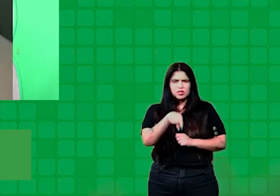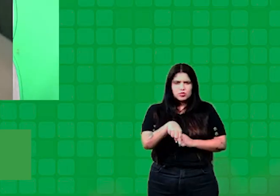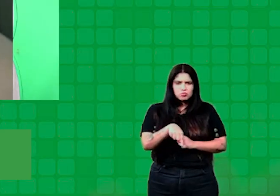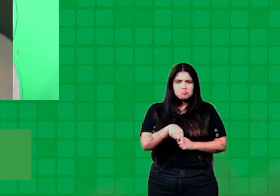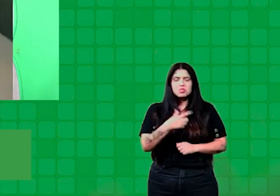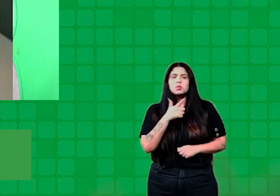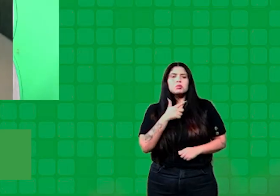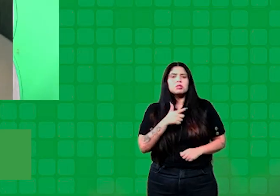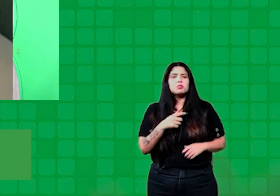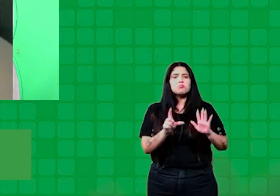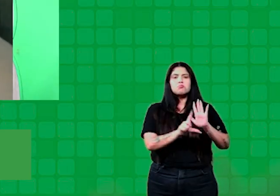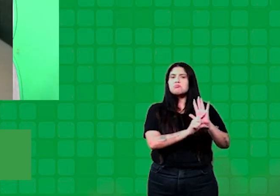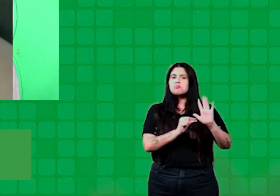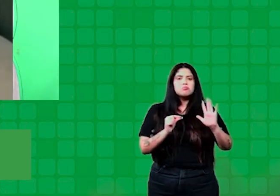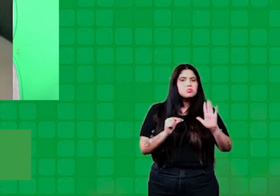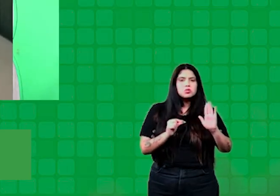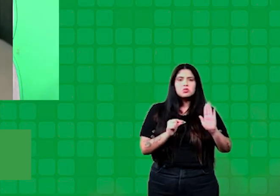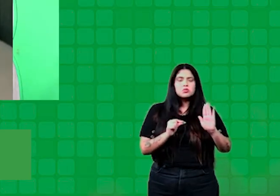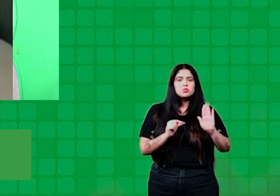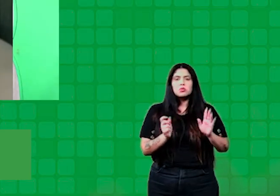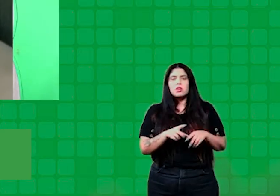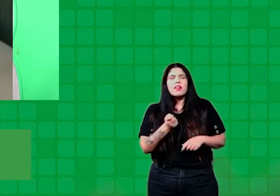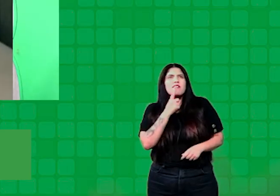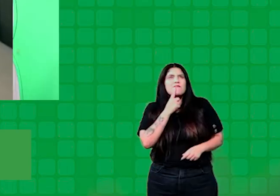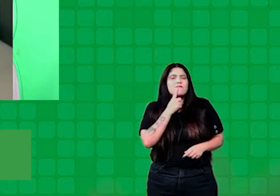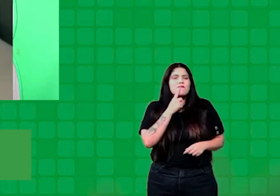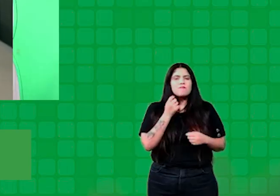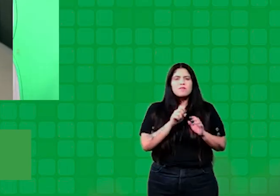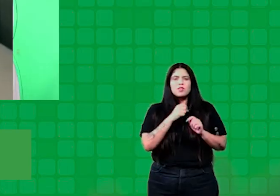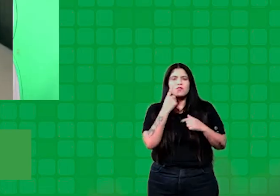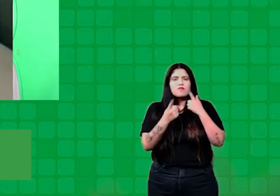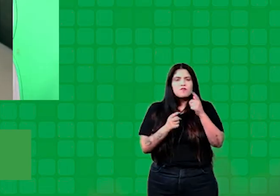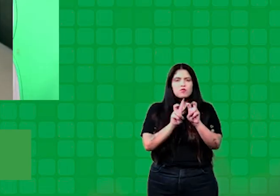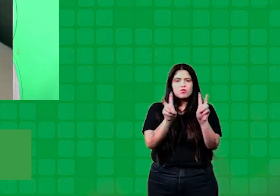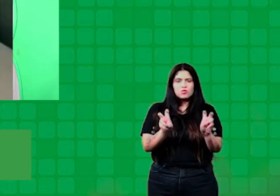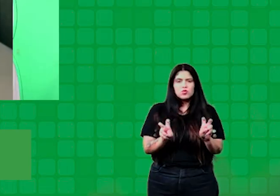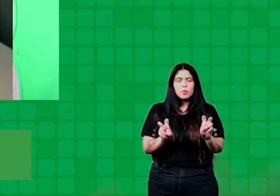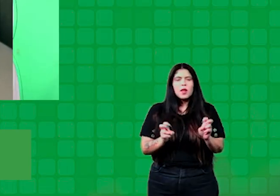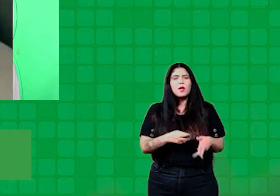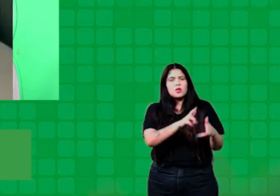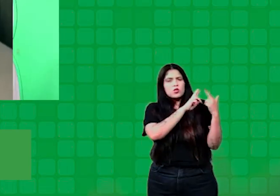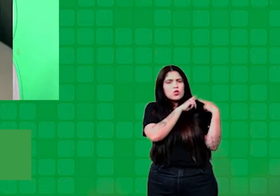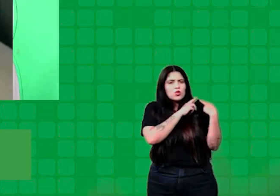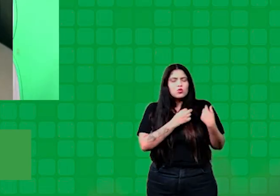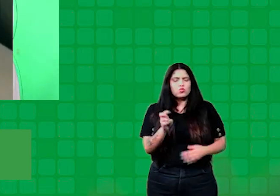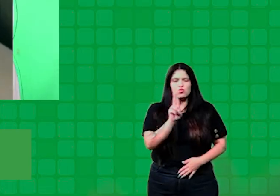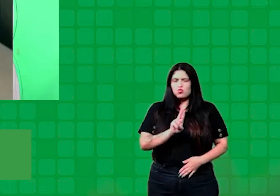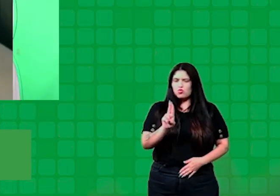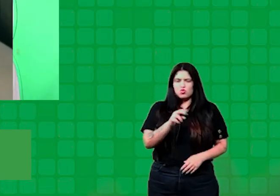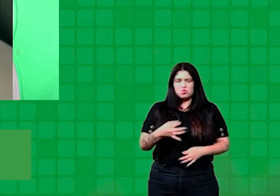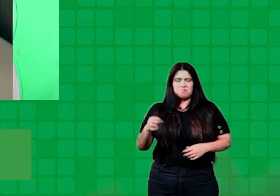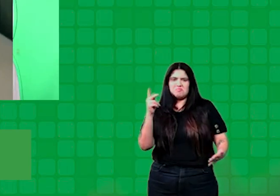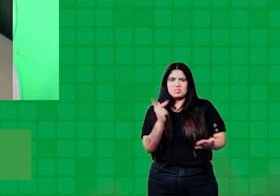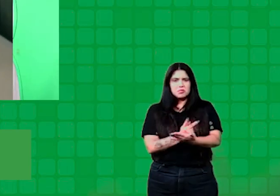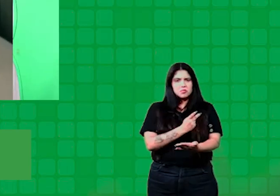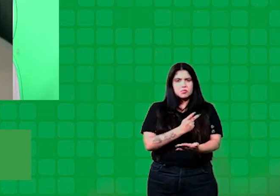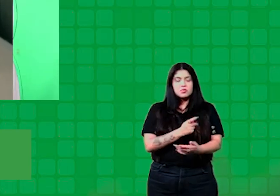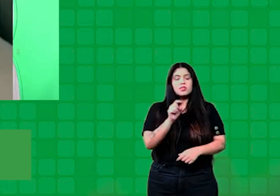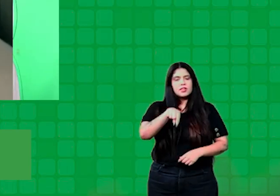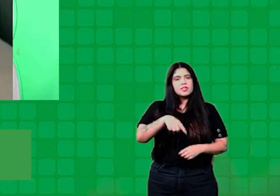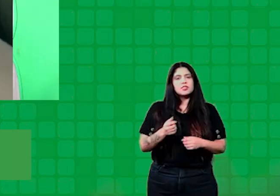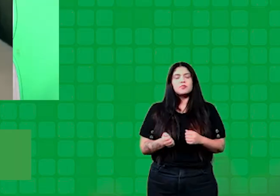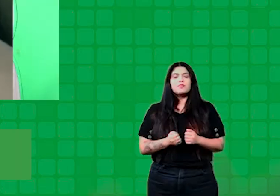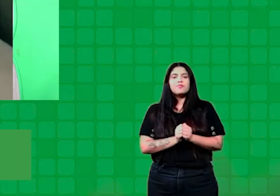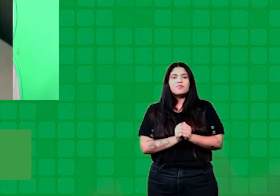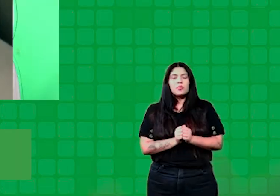artigo que fale sobre a responsabilização no caso do uso inadequado desse repositório. E aí,